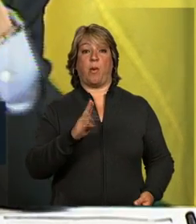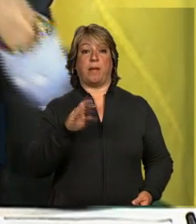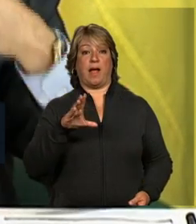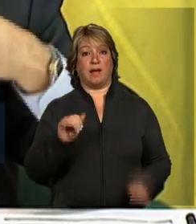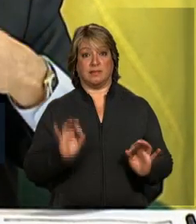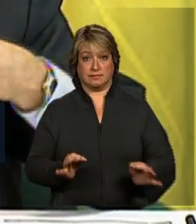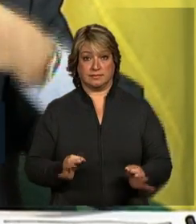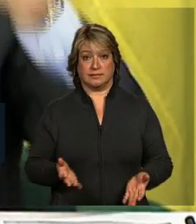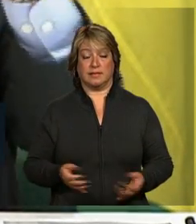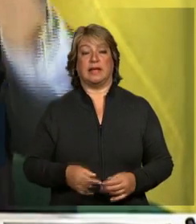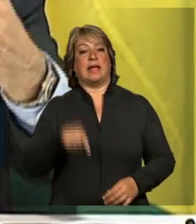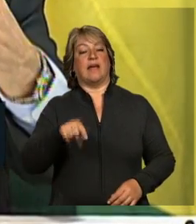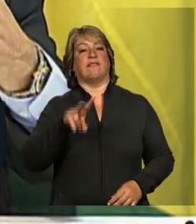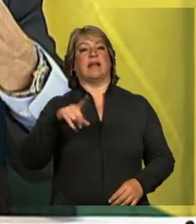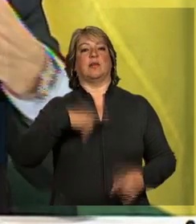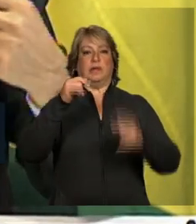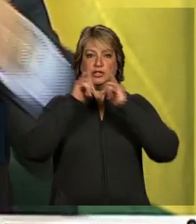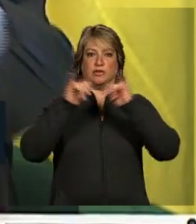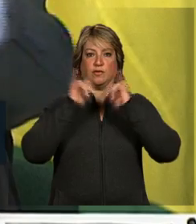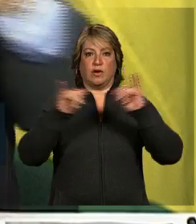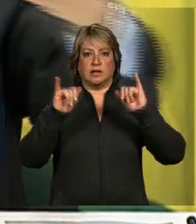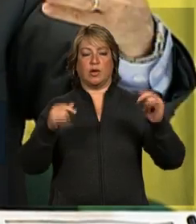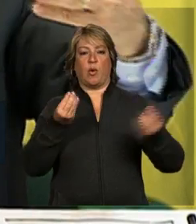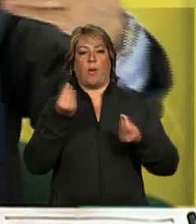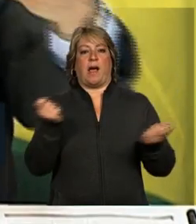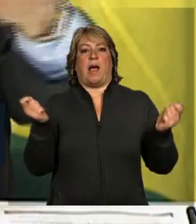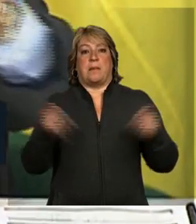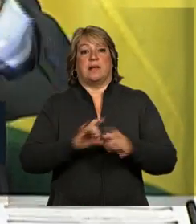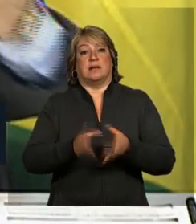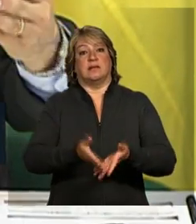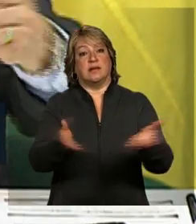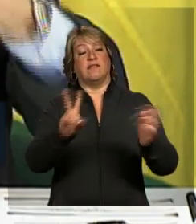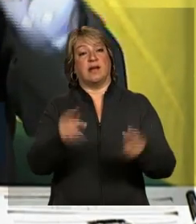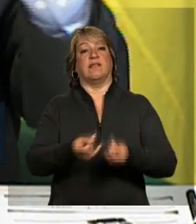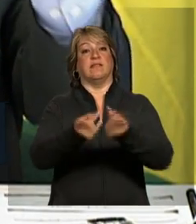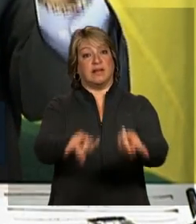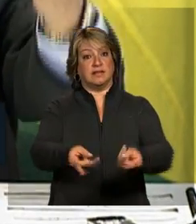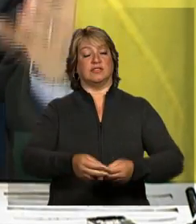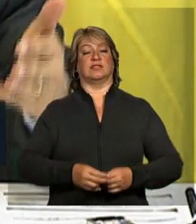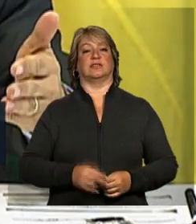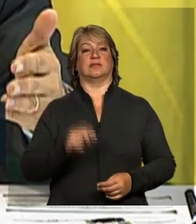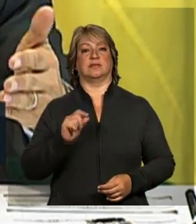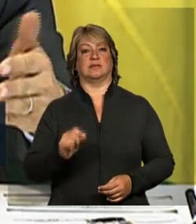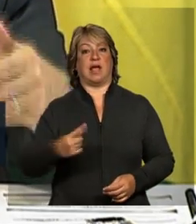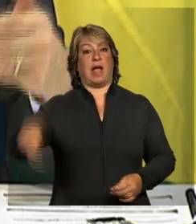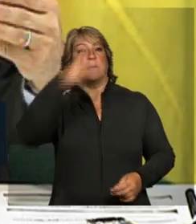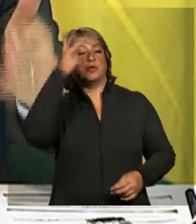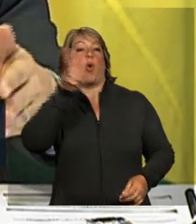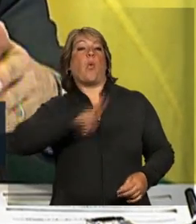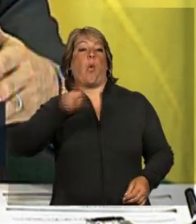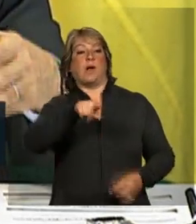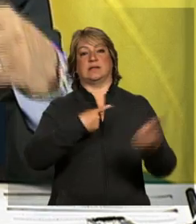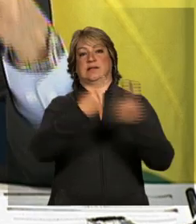Eh haverá uma divulgação de uma capacidade disponível que será vendida e vendida aos usuários que